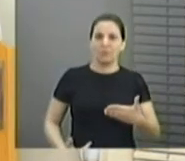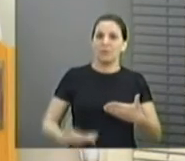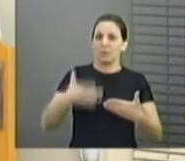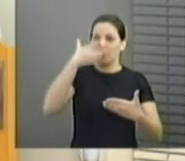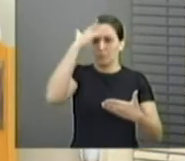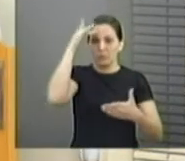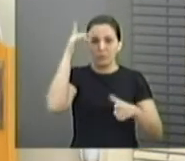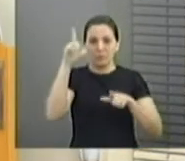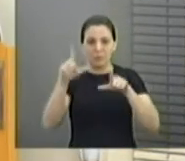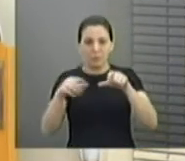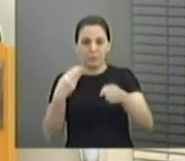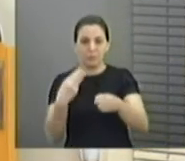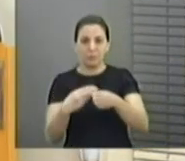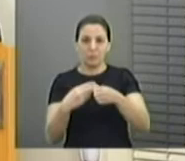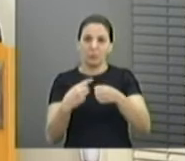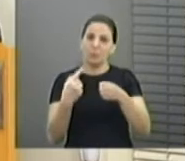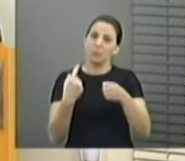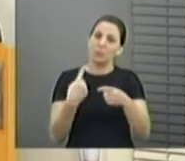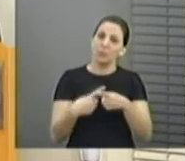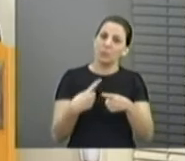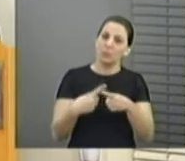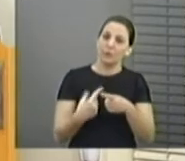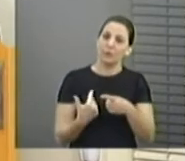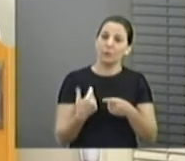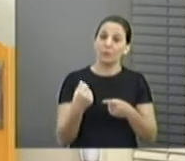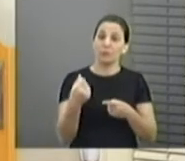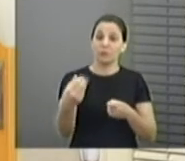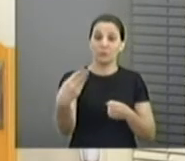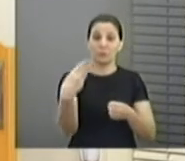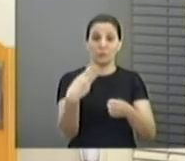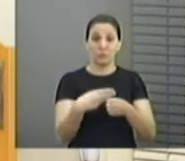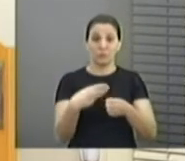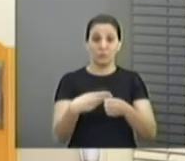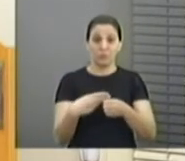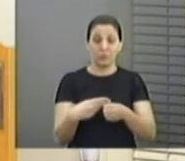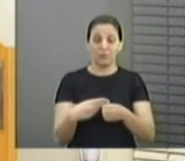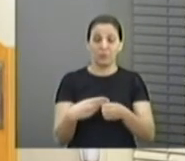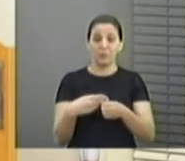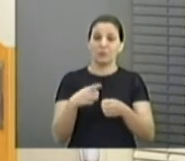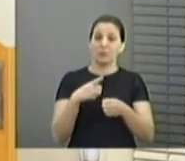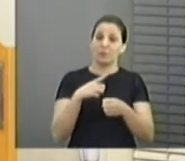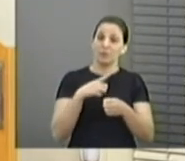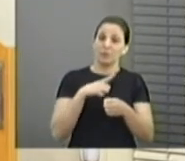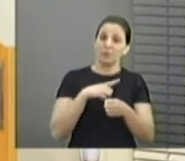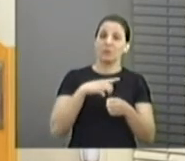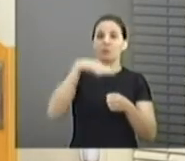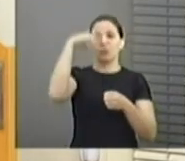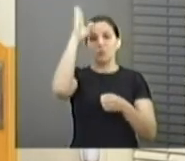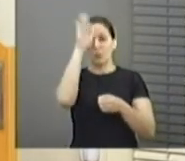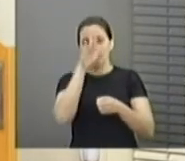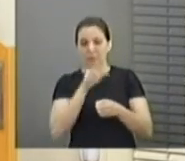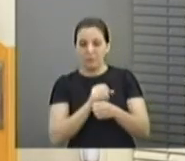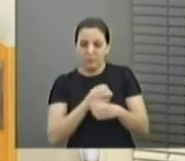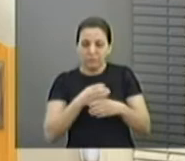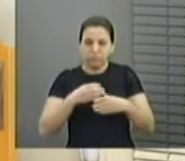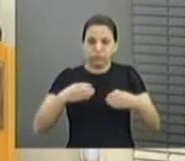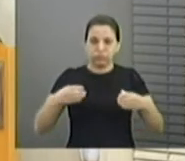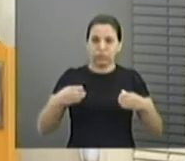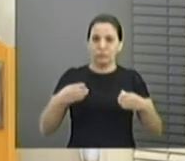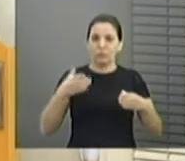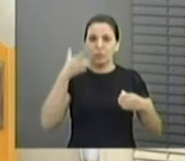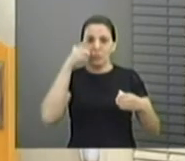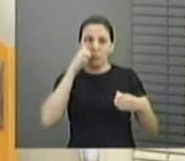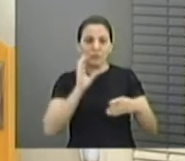funcionários municipais, porque o orçamento municipal, na maioria dos lugares no Brasil, muitas vezes não consegue atender